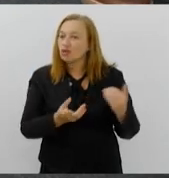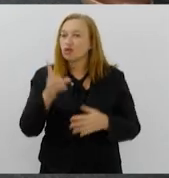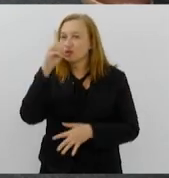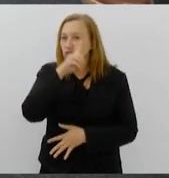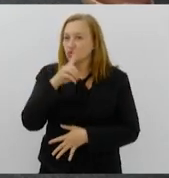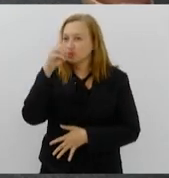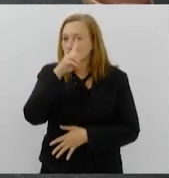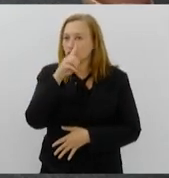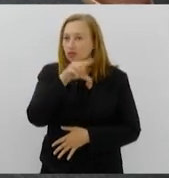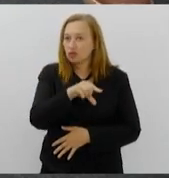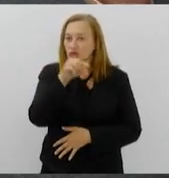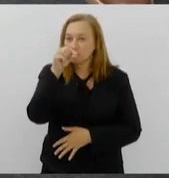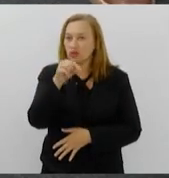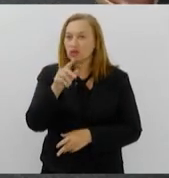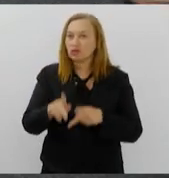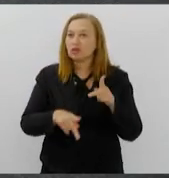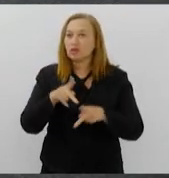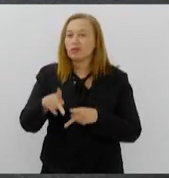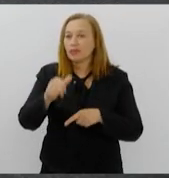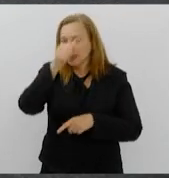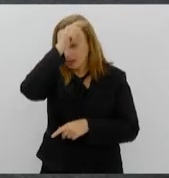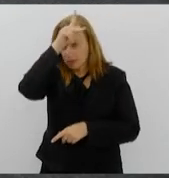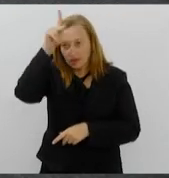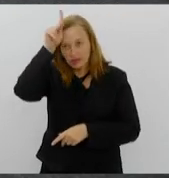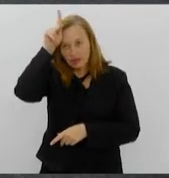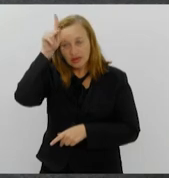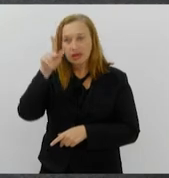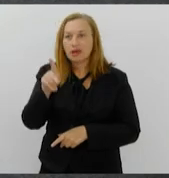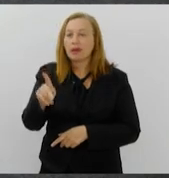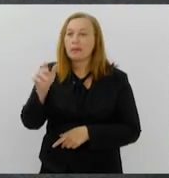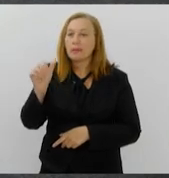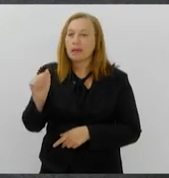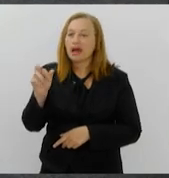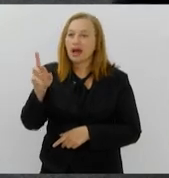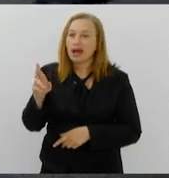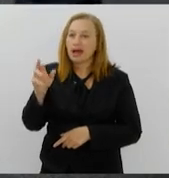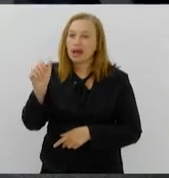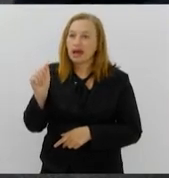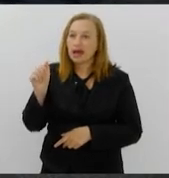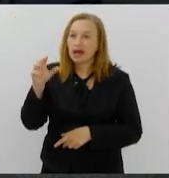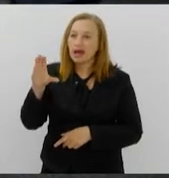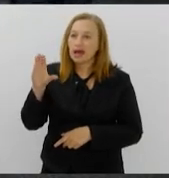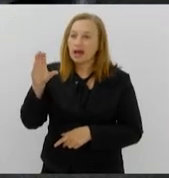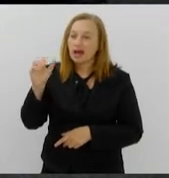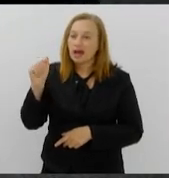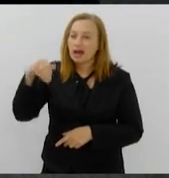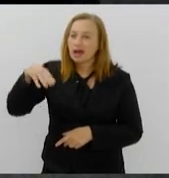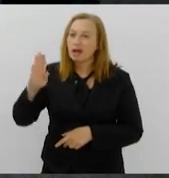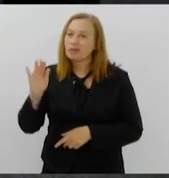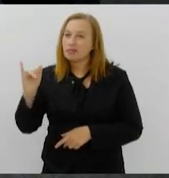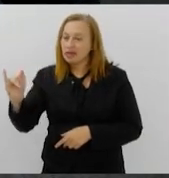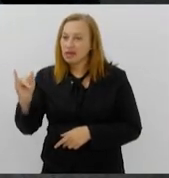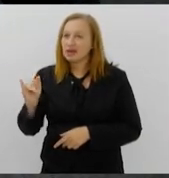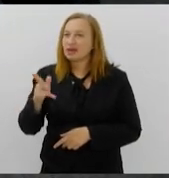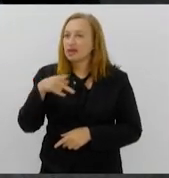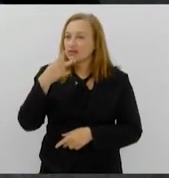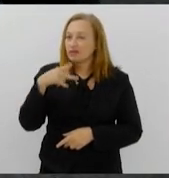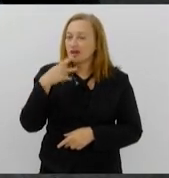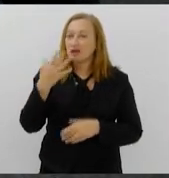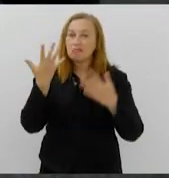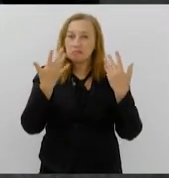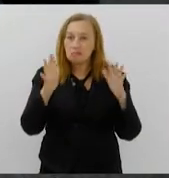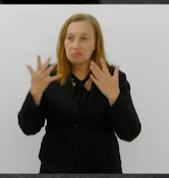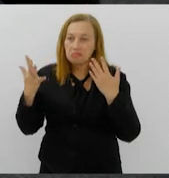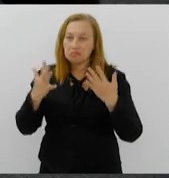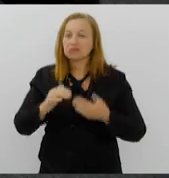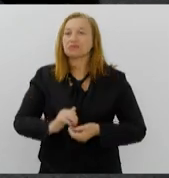foi eleito prefeito da cidade de Paracambi. Queria aqui fazer uma menção e